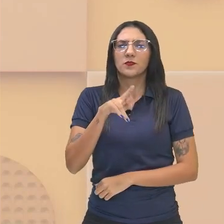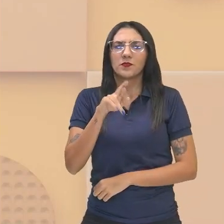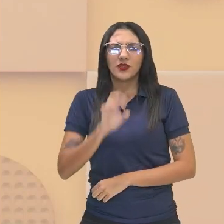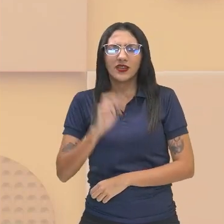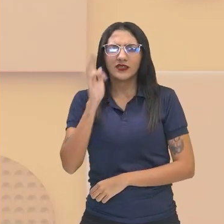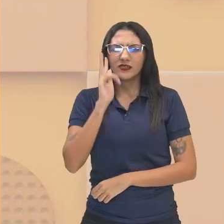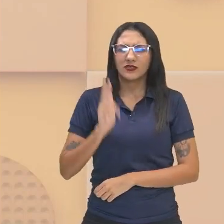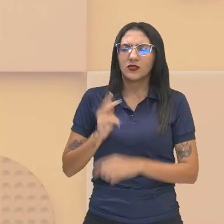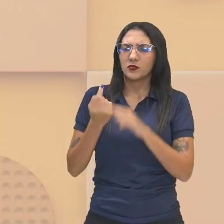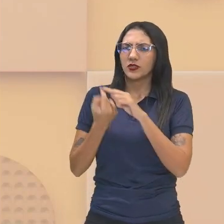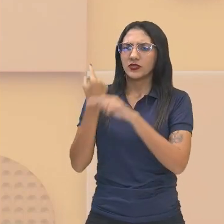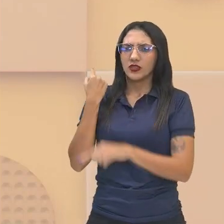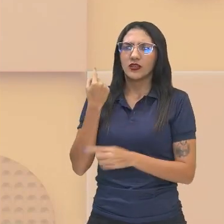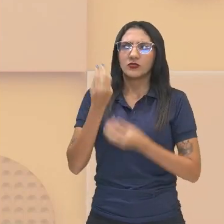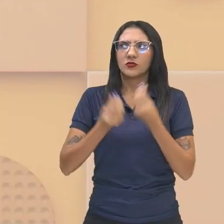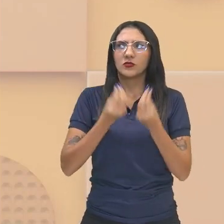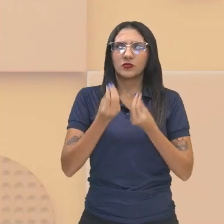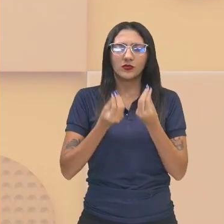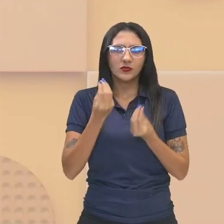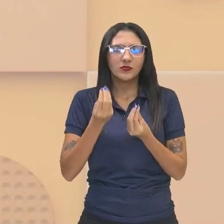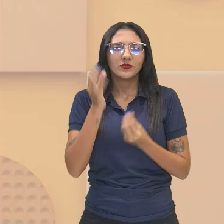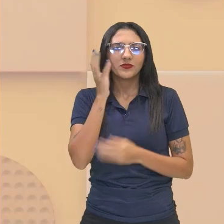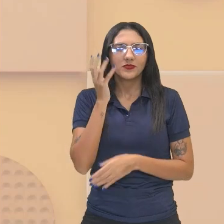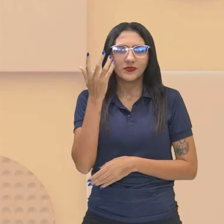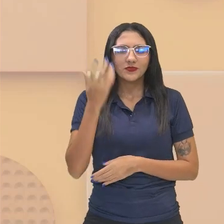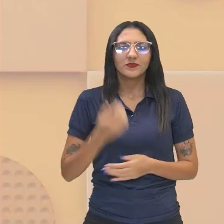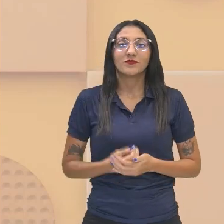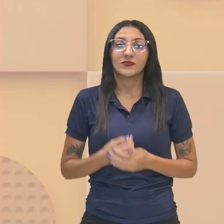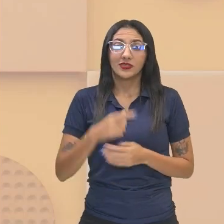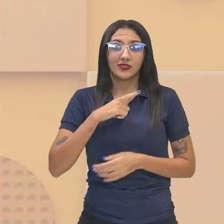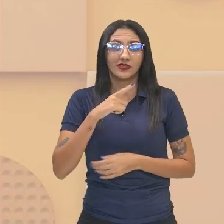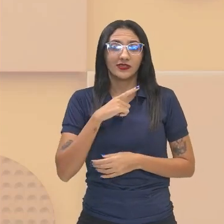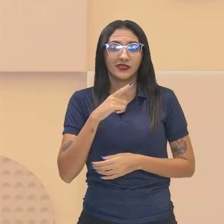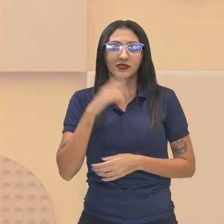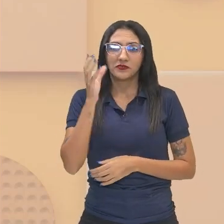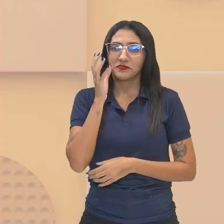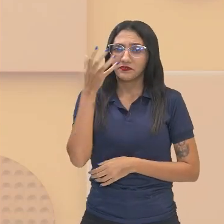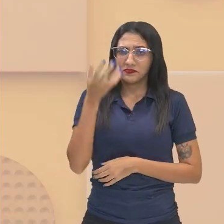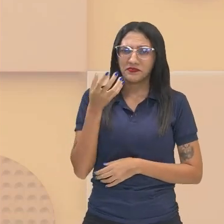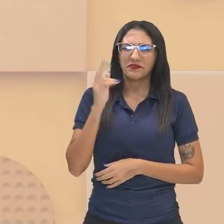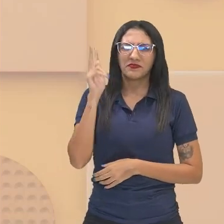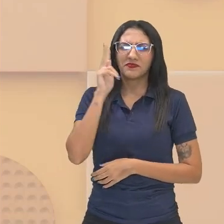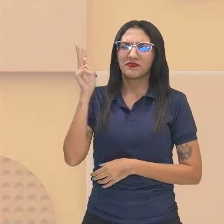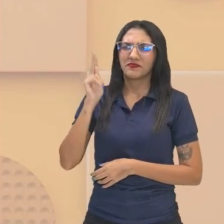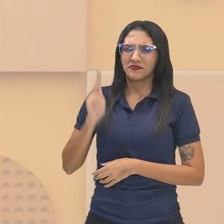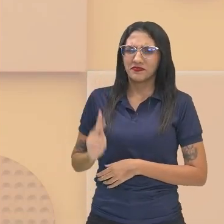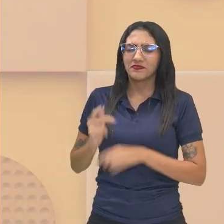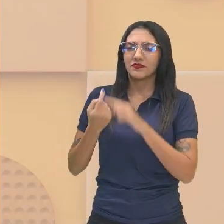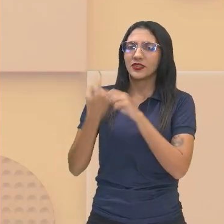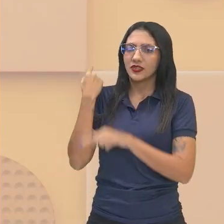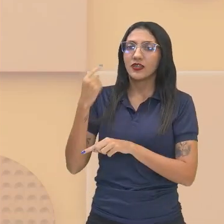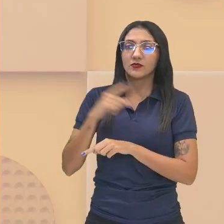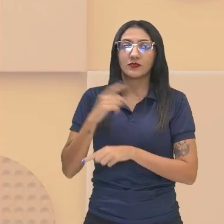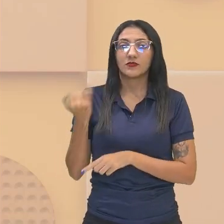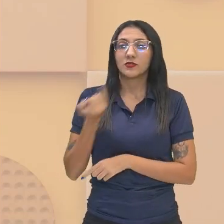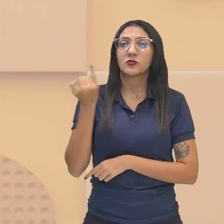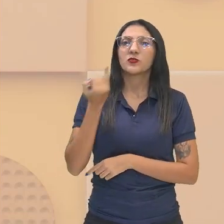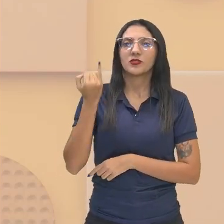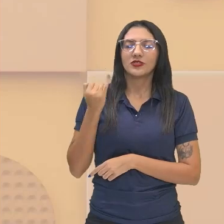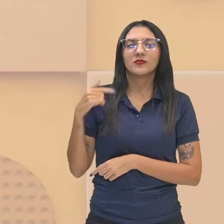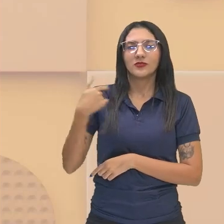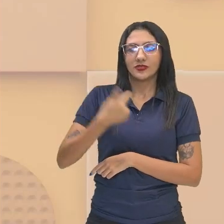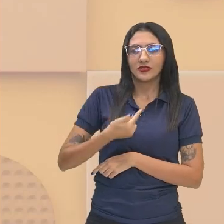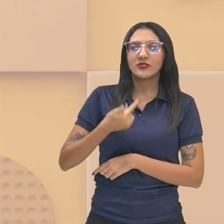Idade Média? Porque houve então acontecimentos naquele tempo histórico que são importantes para nós